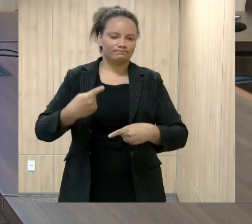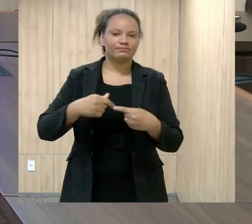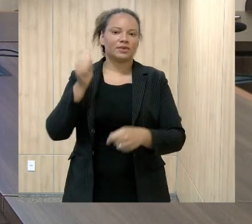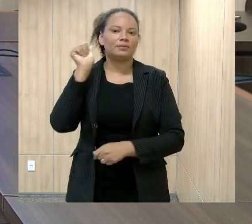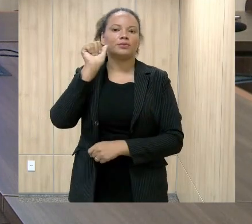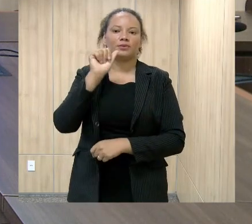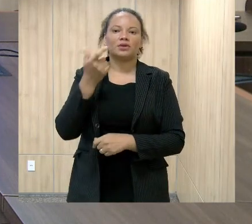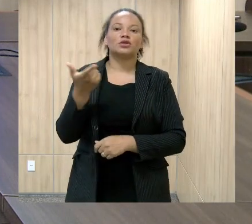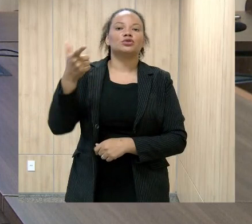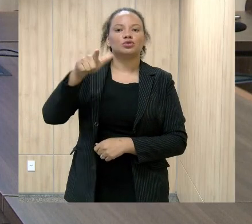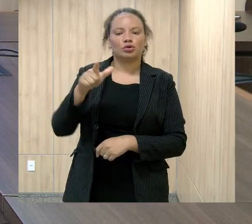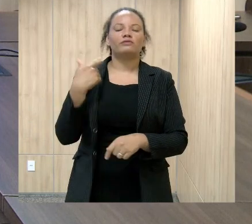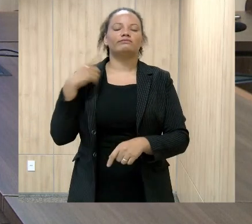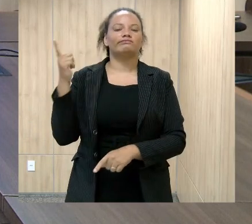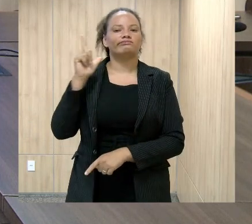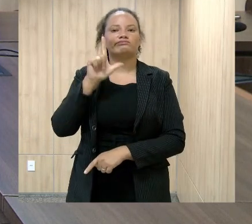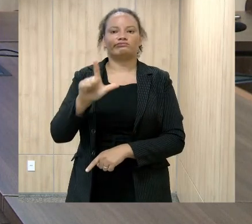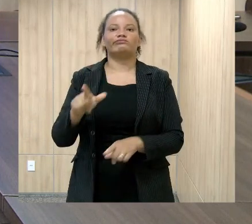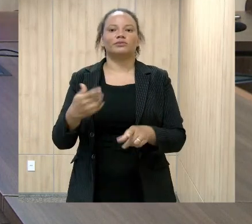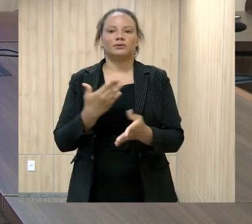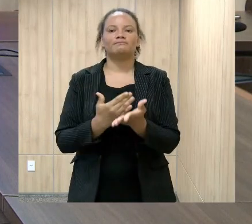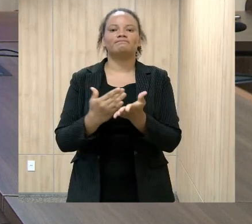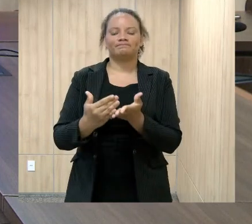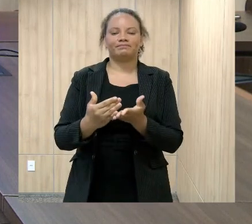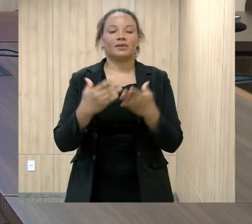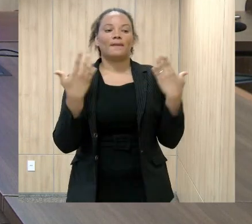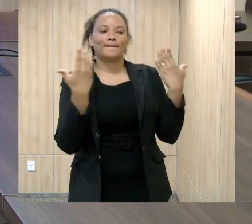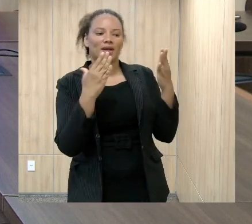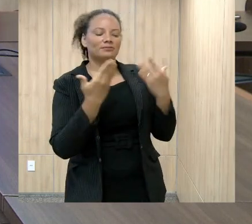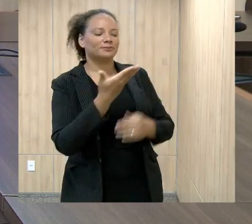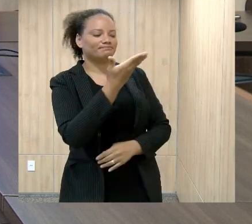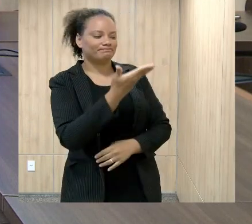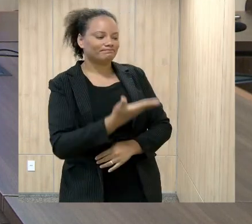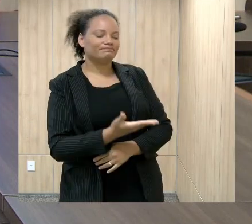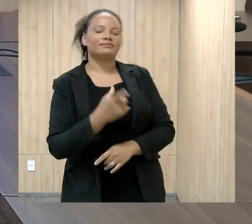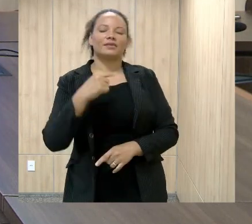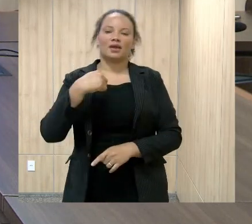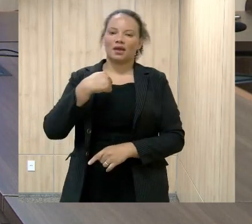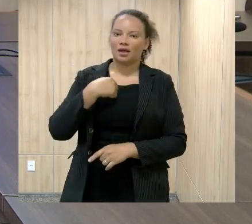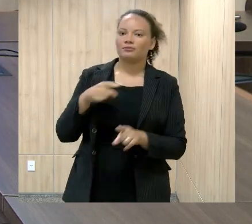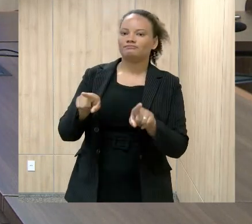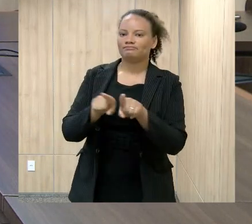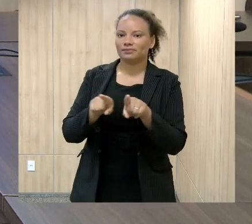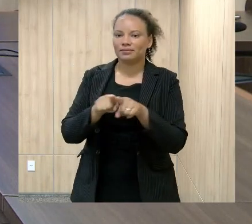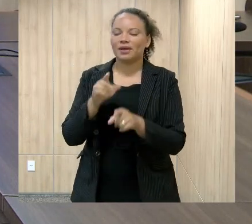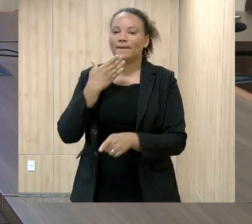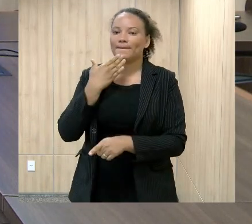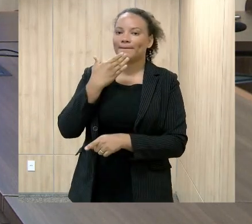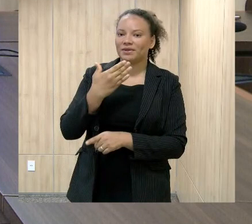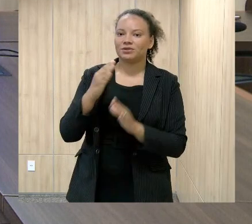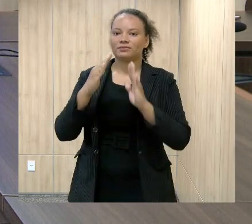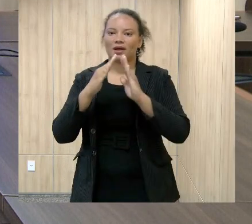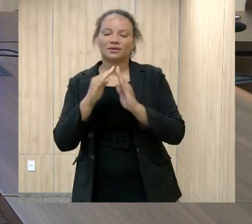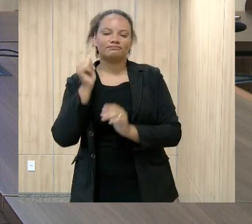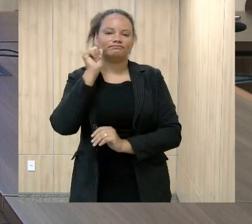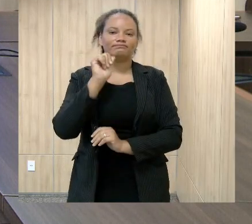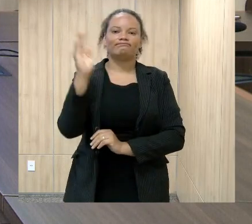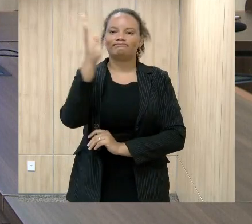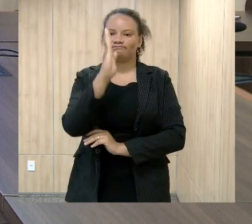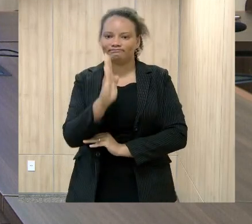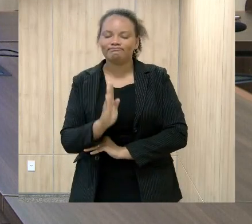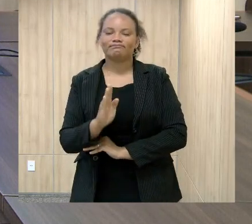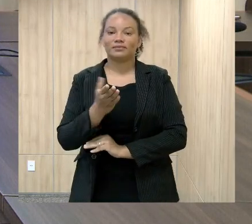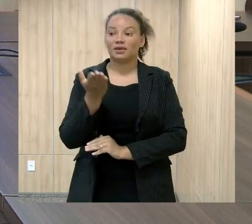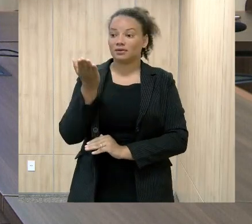para as mulheres esse ano se volta de novo e aí deputada parabéns a senhora eu deputada Taísa reivindicando a casa da mulher brasileira